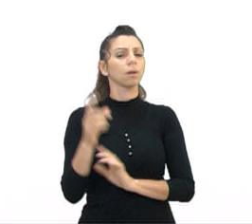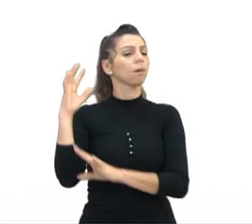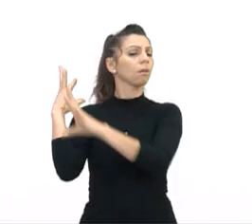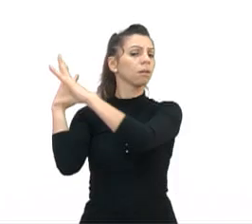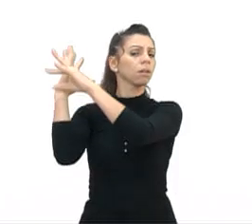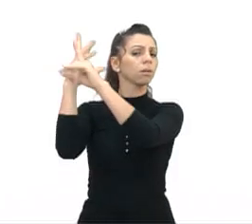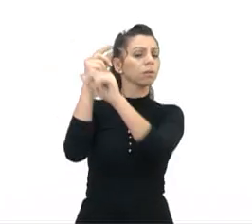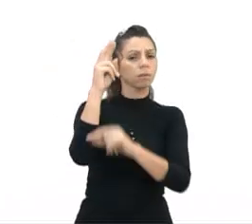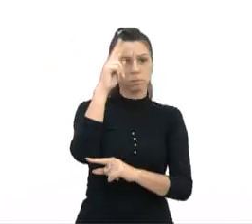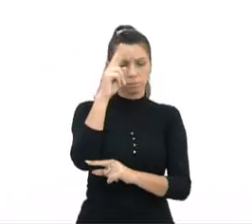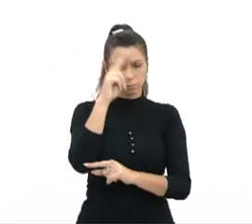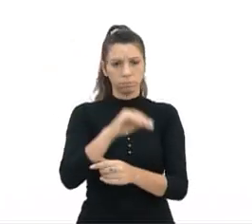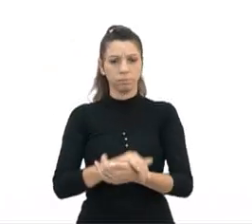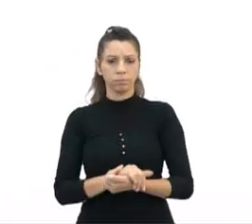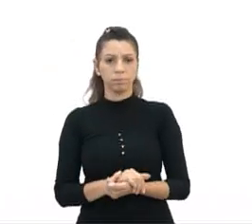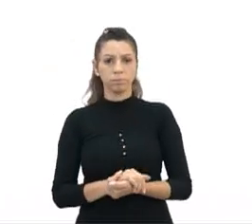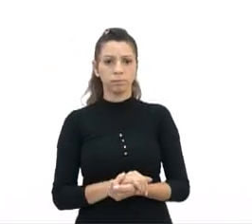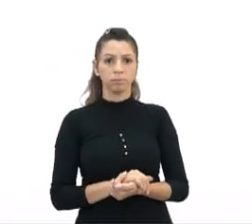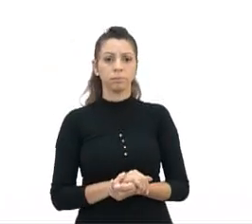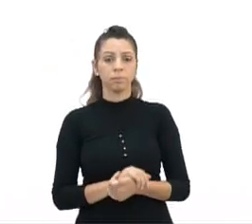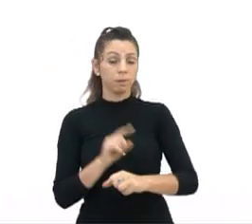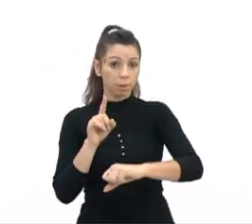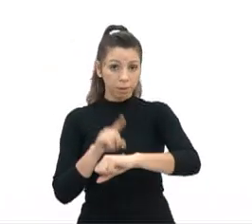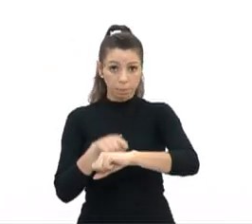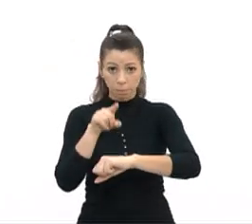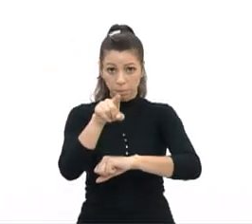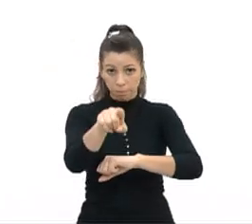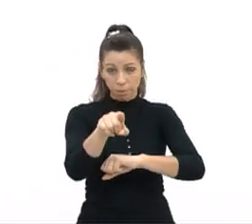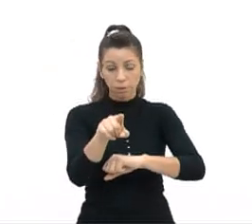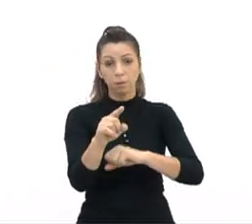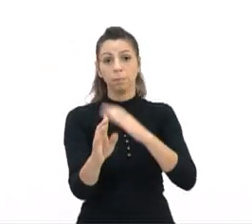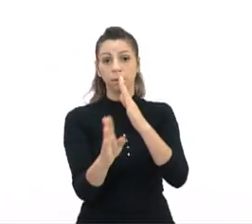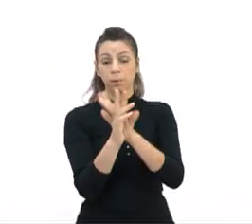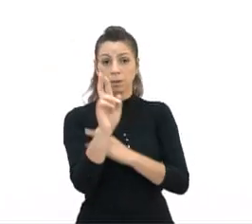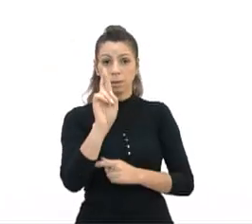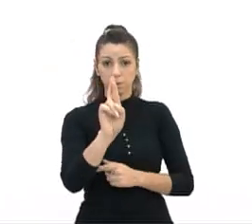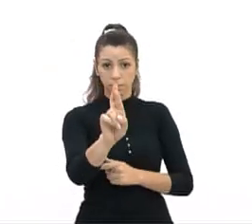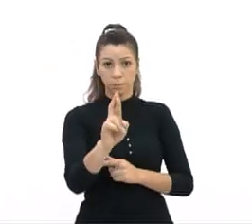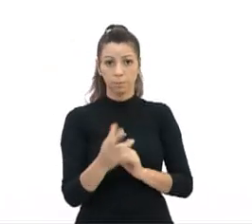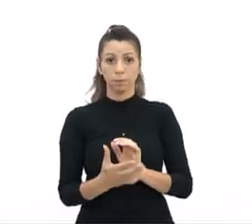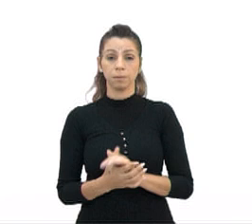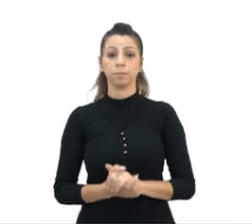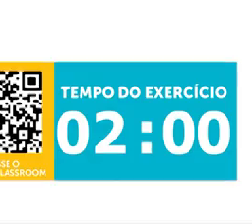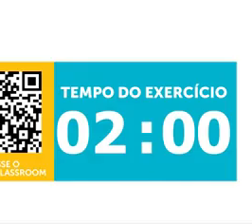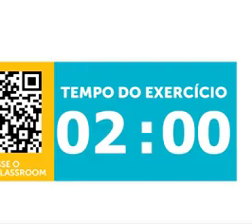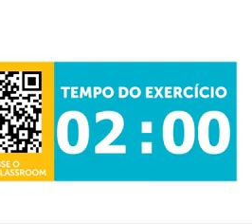para você pensar rapidinho. Tá? Vou dar um tempinho para você fazer esse exercício.